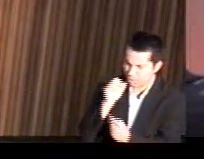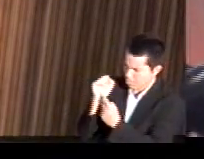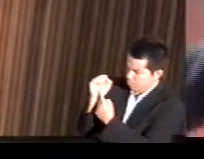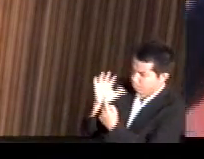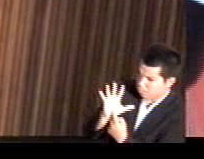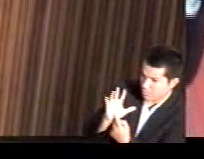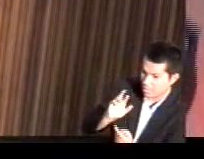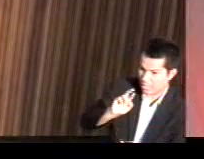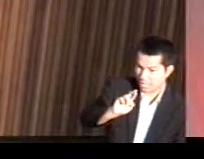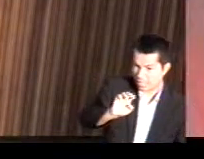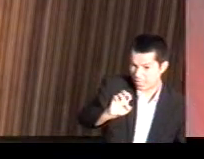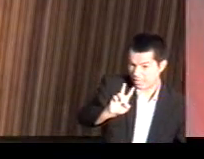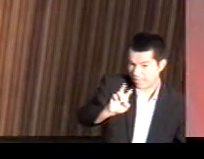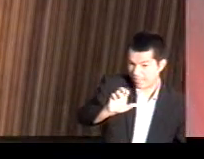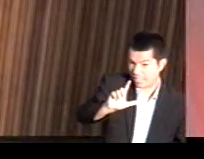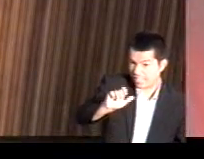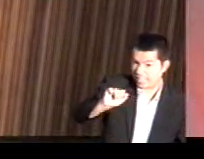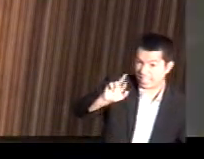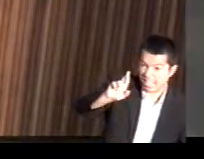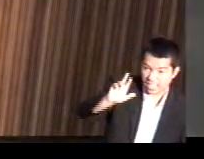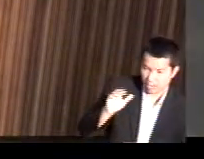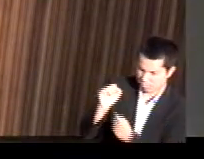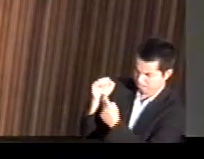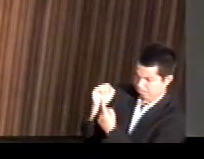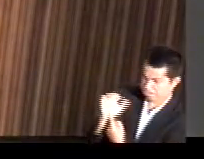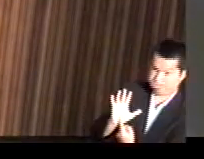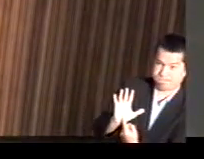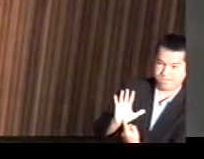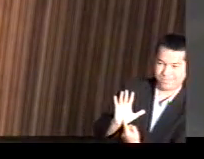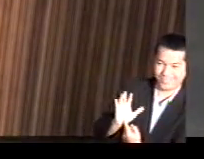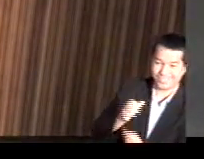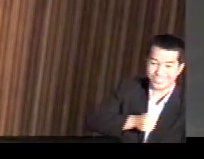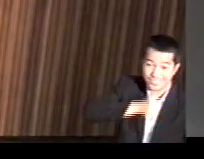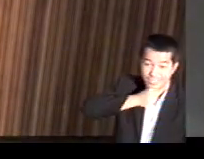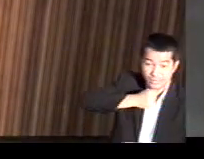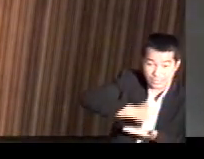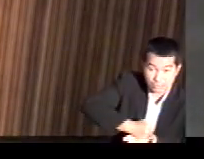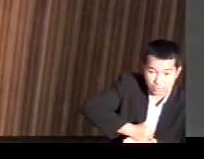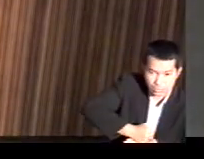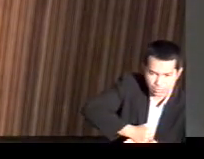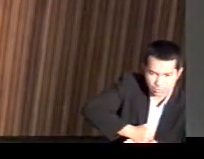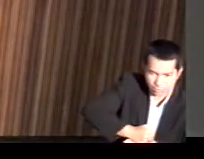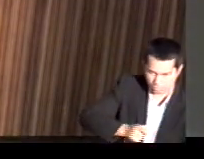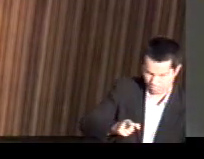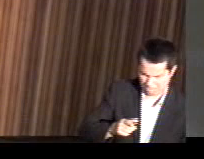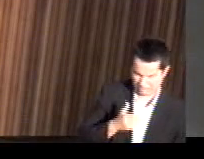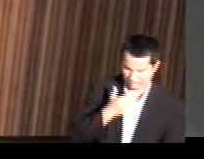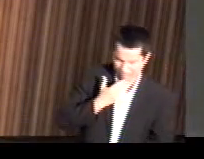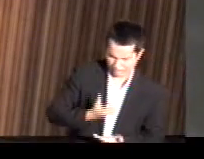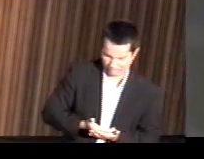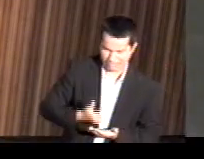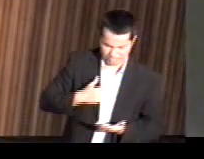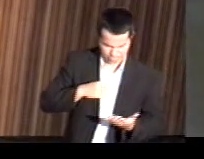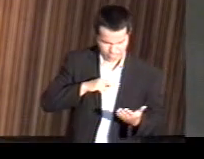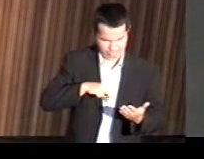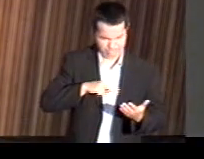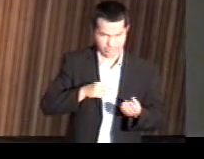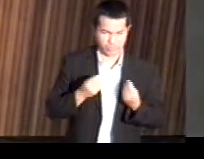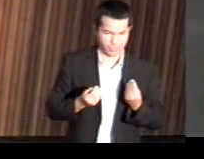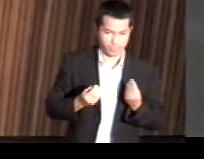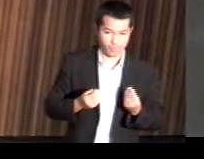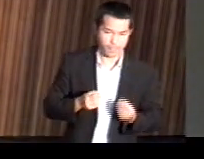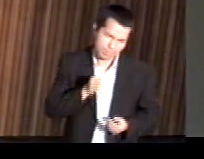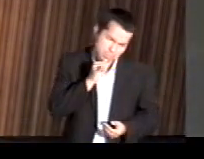para Melquisedeque e aprender. No estudo da Bíblia, um tipo refere-se a uma